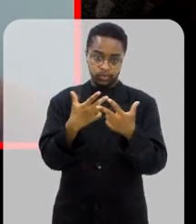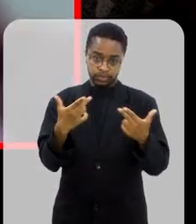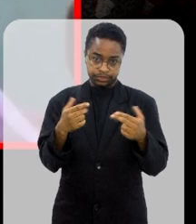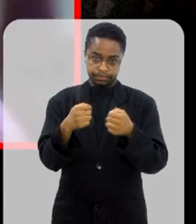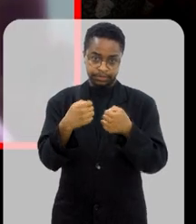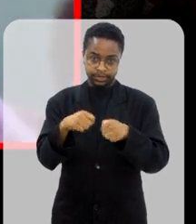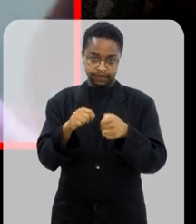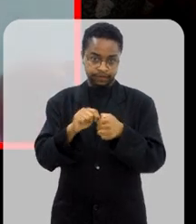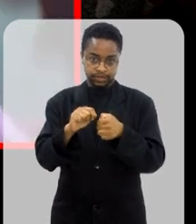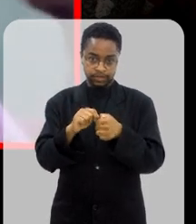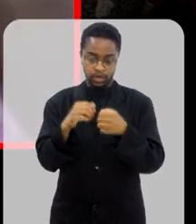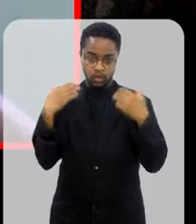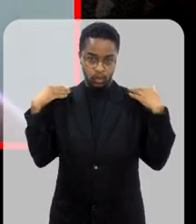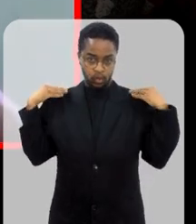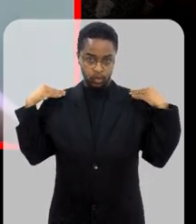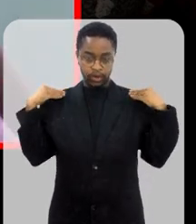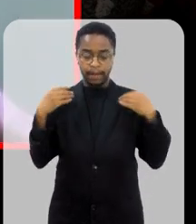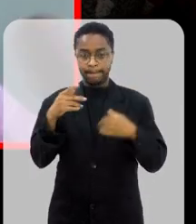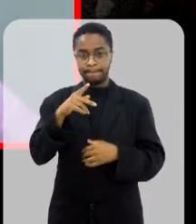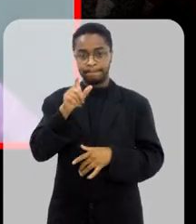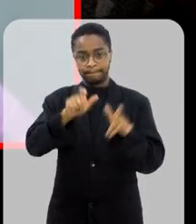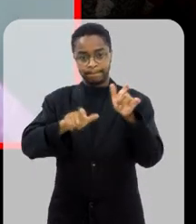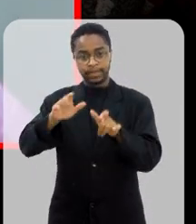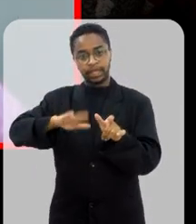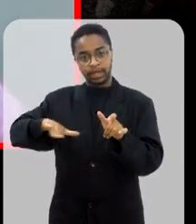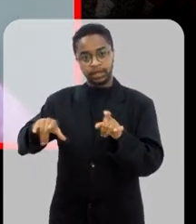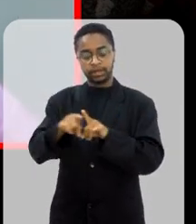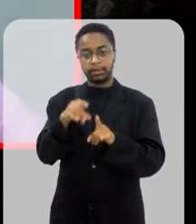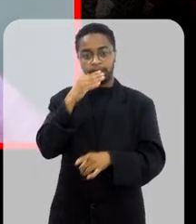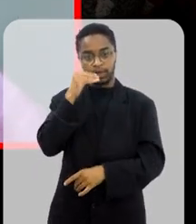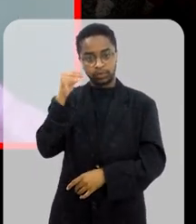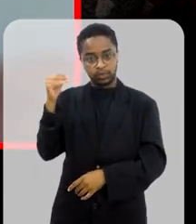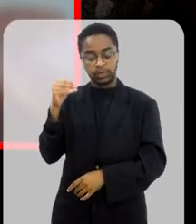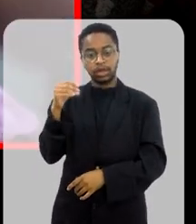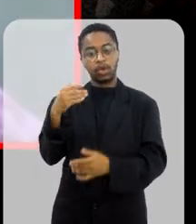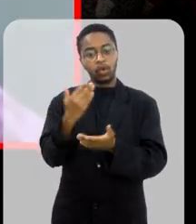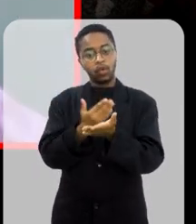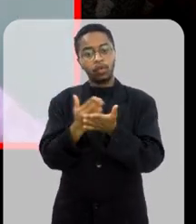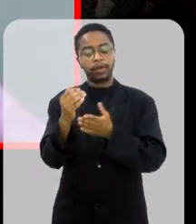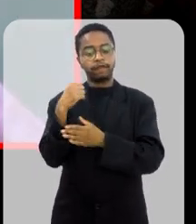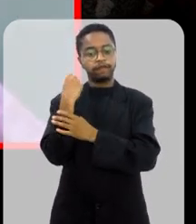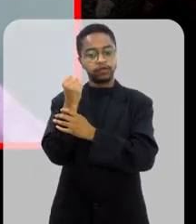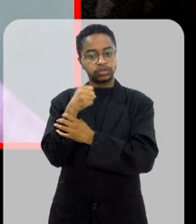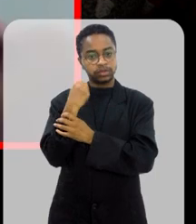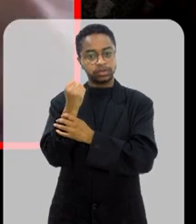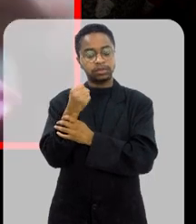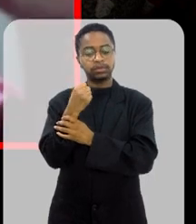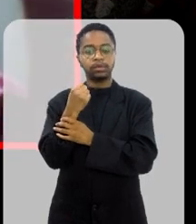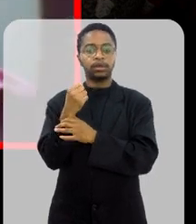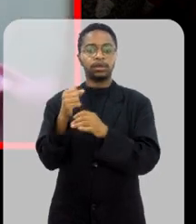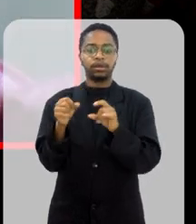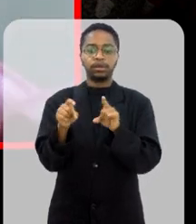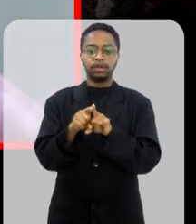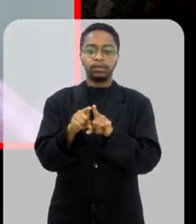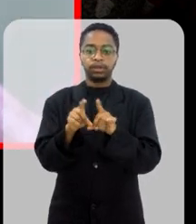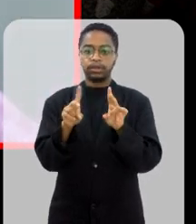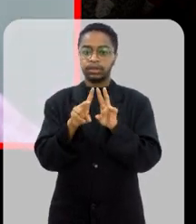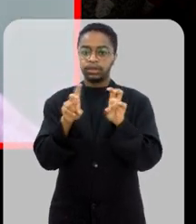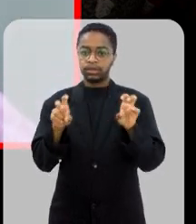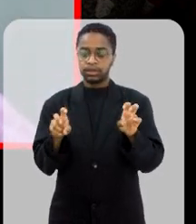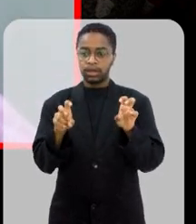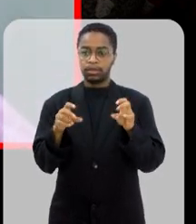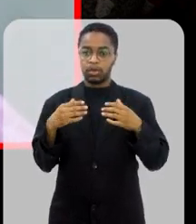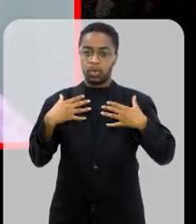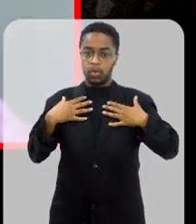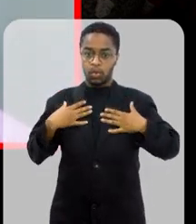alguma coisa que precisa ser feita na coluna da criança e adolescente, começa a questão da fisioterapia,